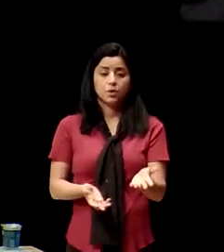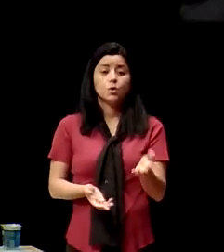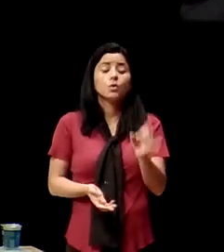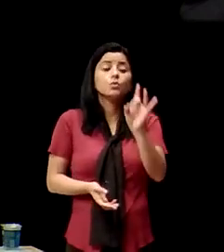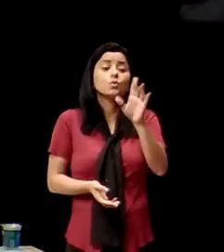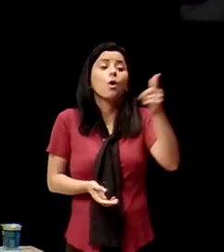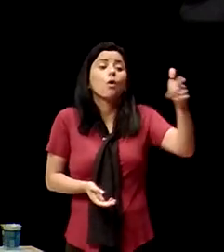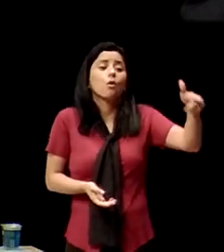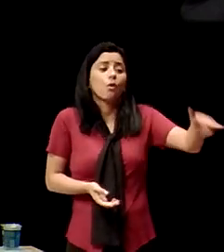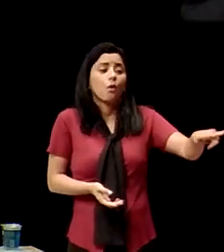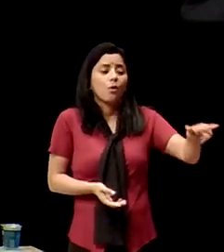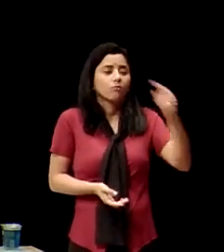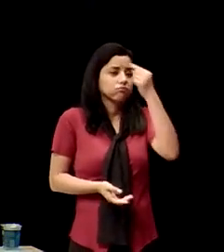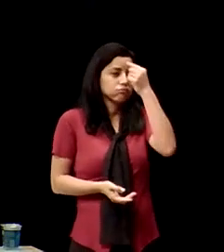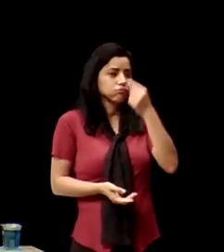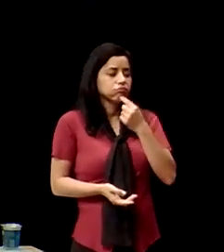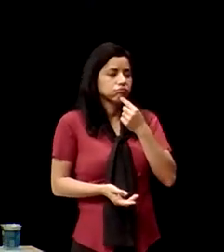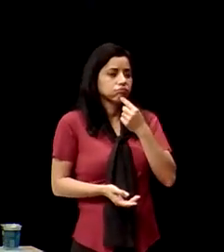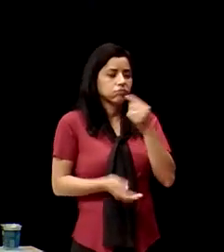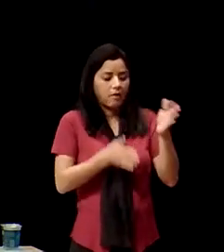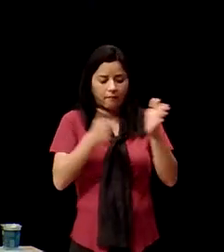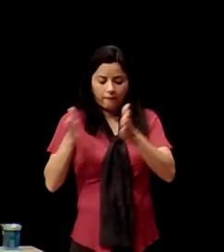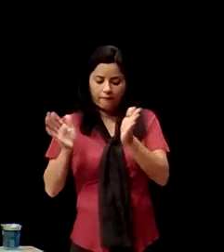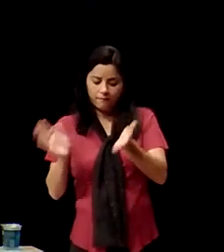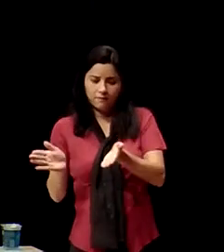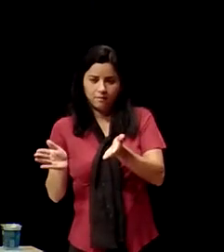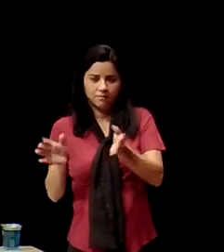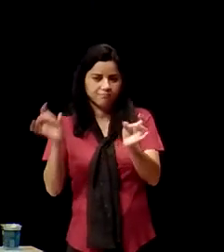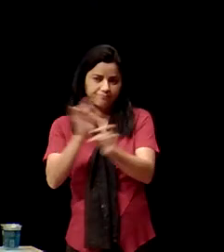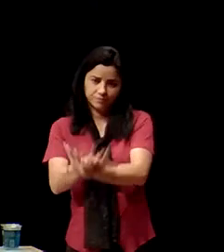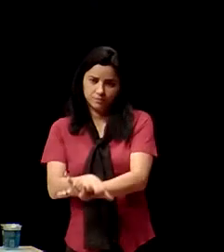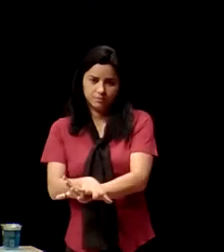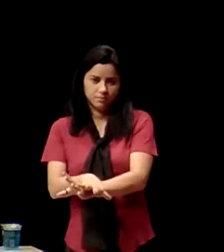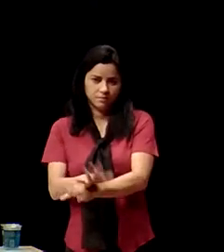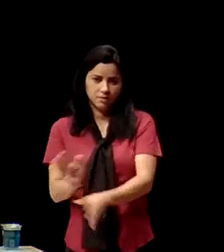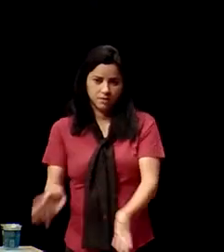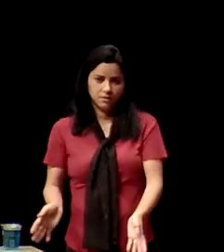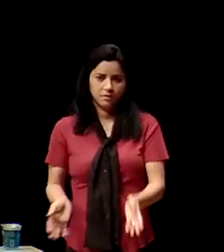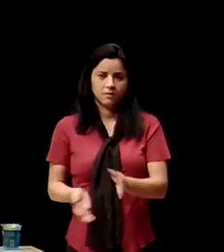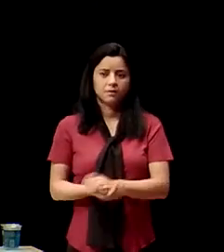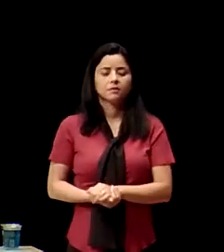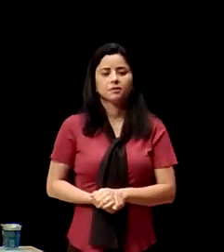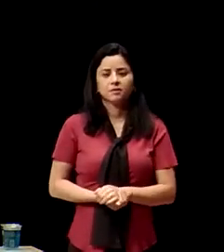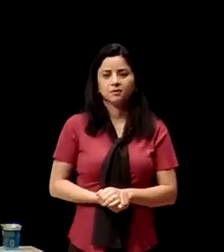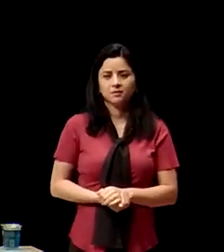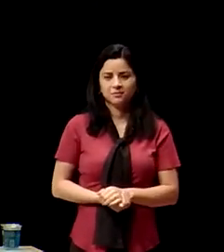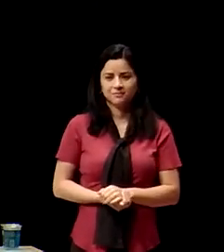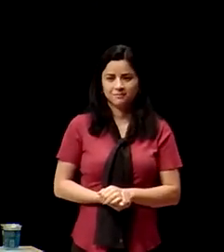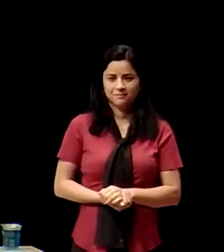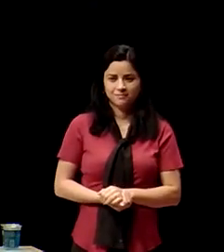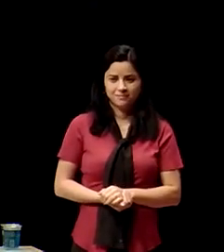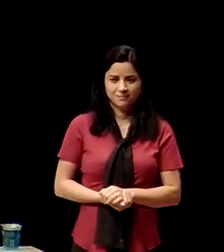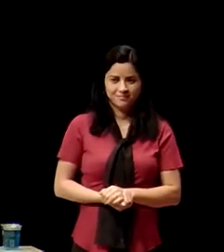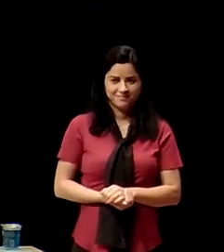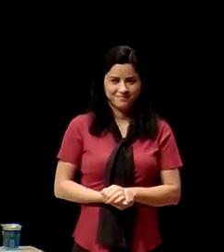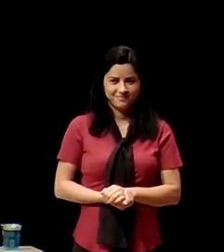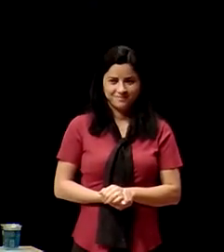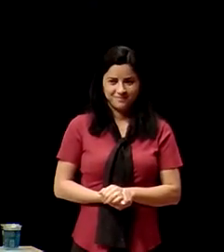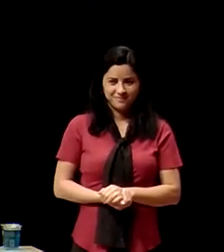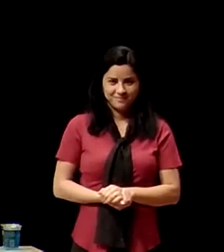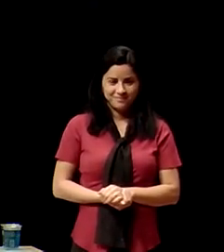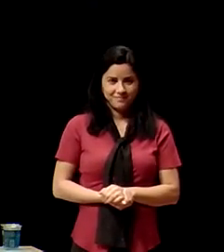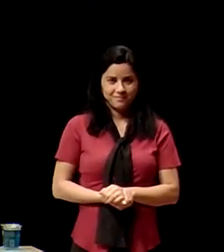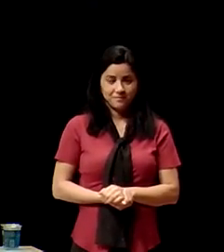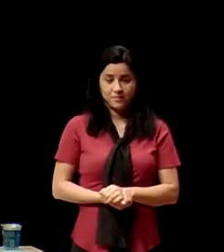e agora a parte de conclusões. So the PowerPoint information has been only in English. Então eu